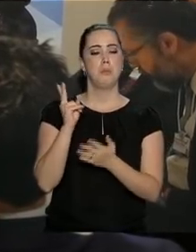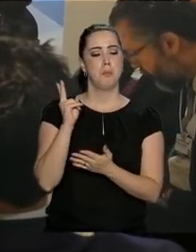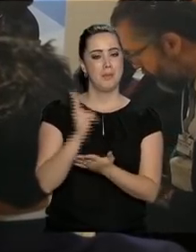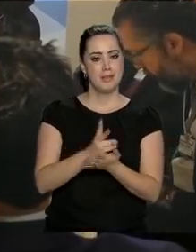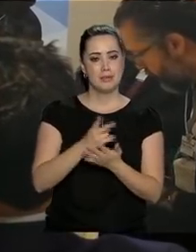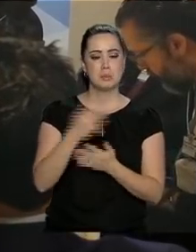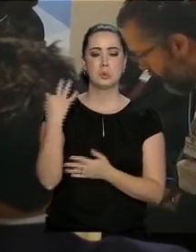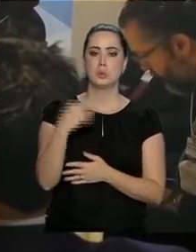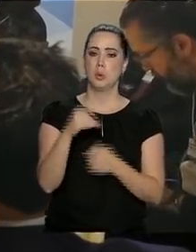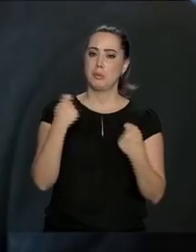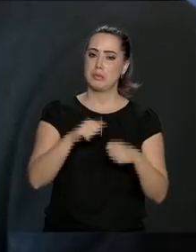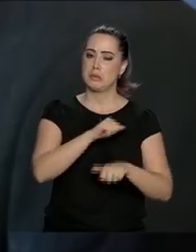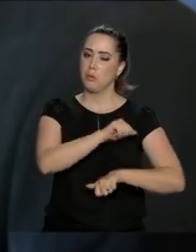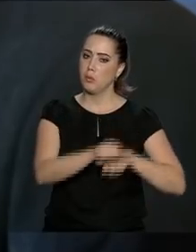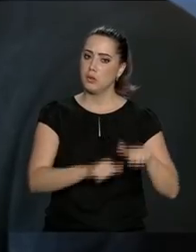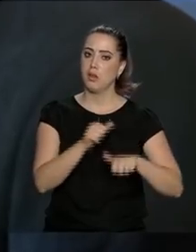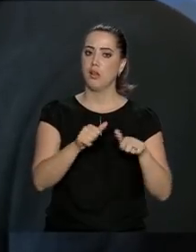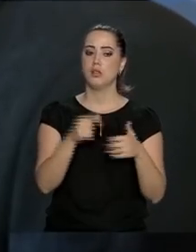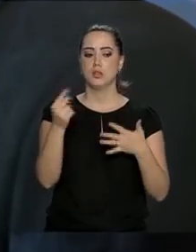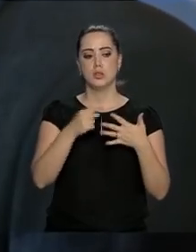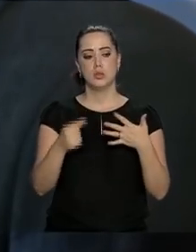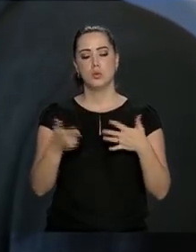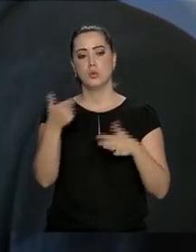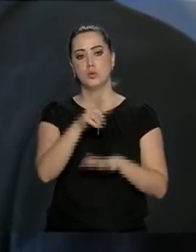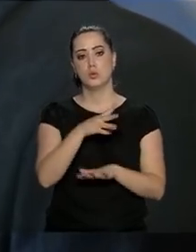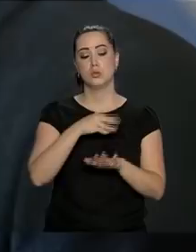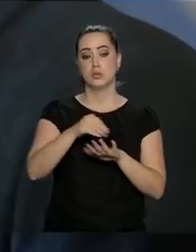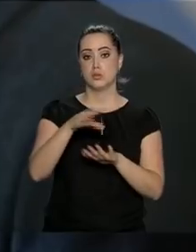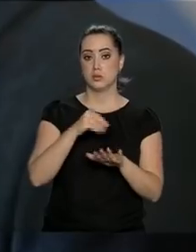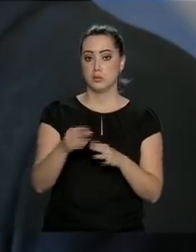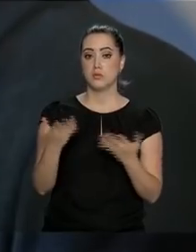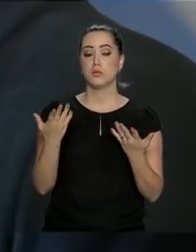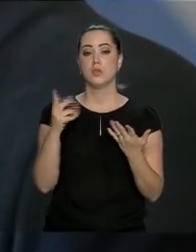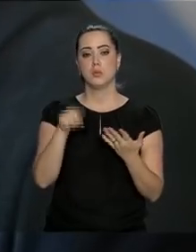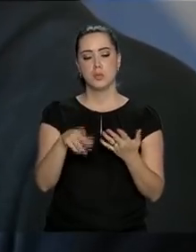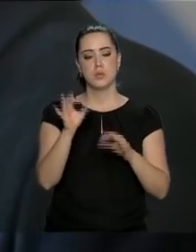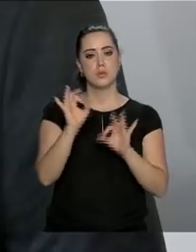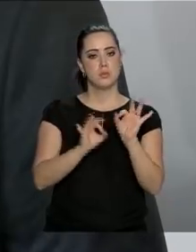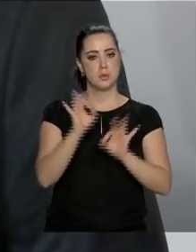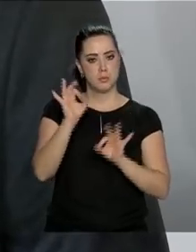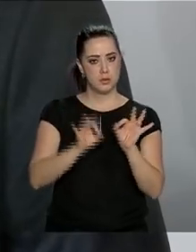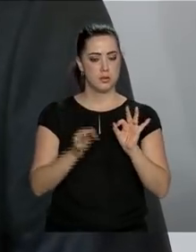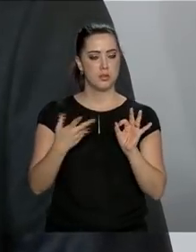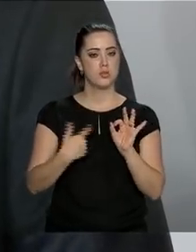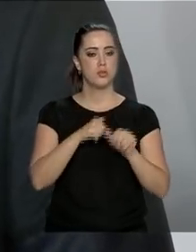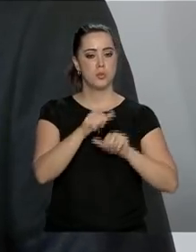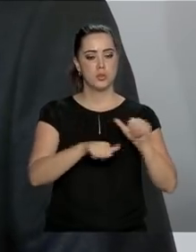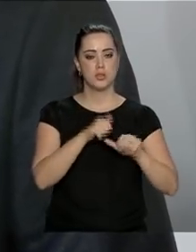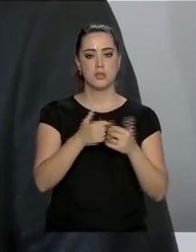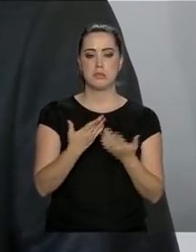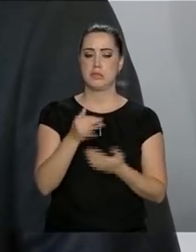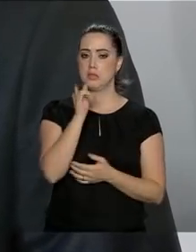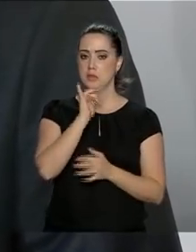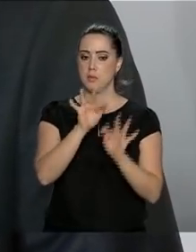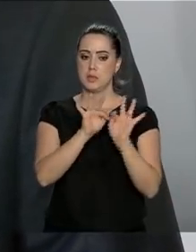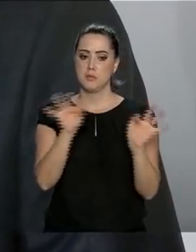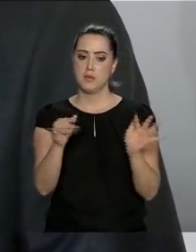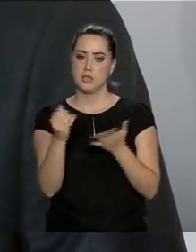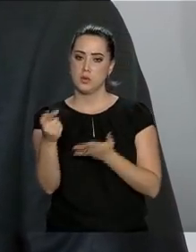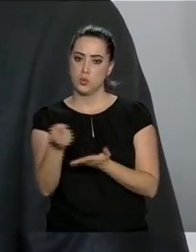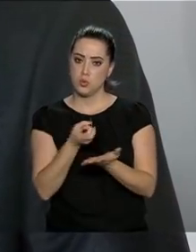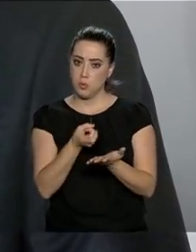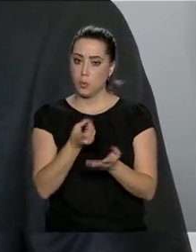que ser feita, e citou outras reformas que já estão sendo preparadas, como, por exemplo, a simplificação